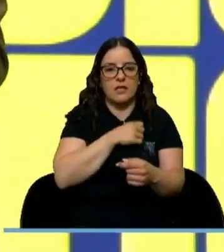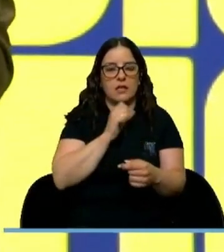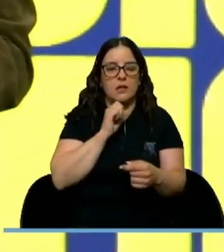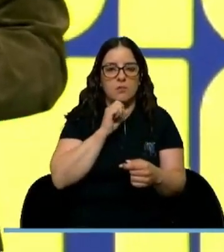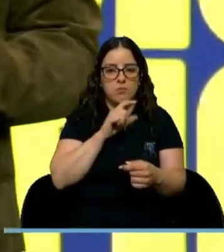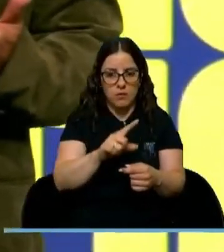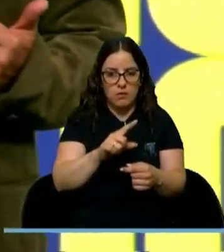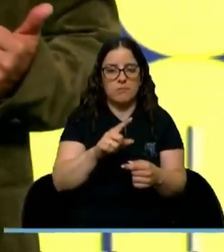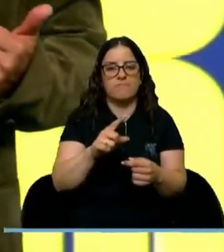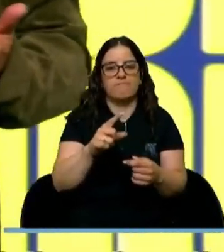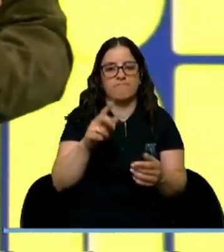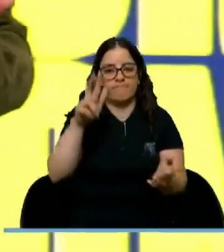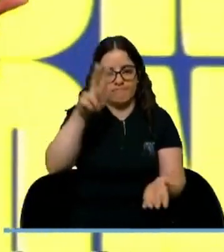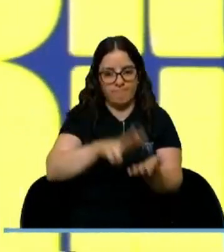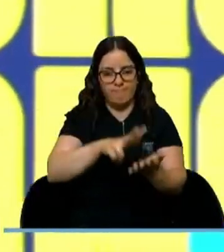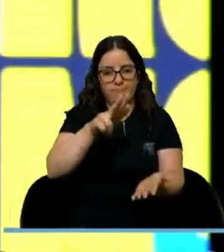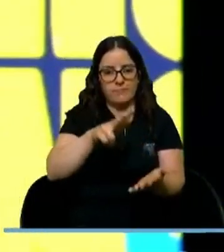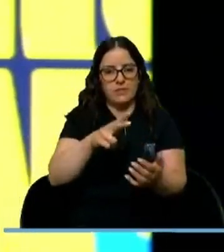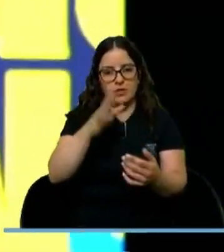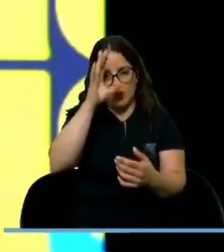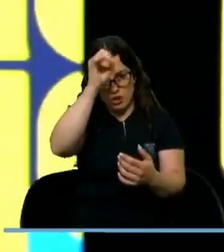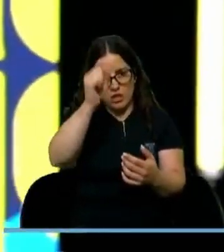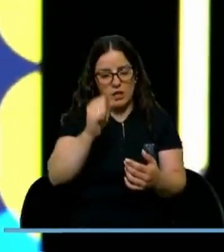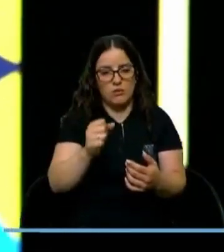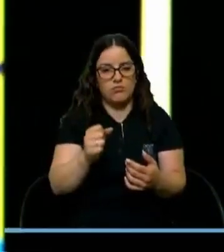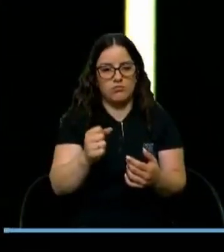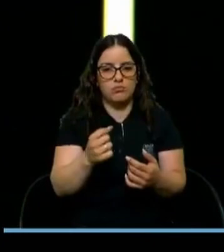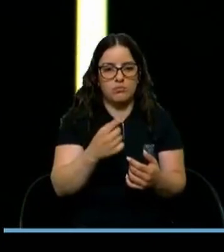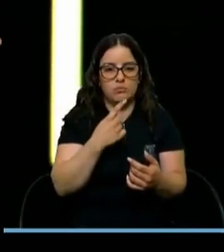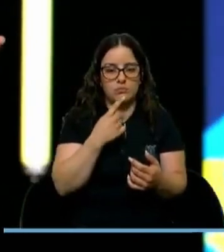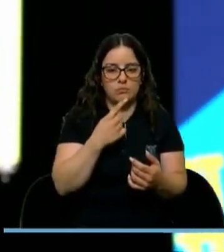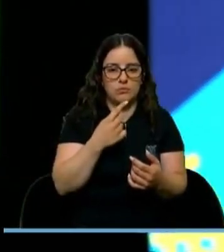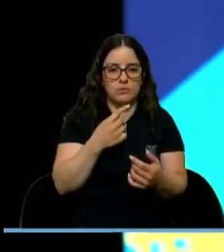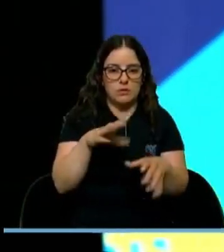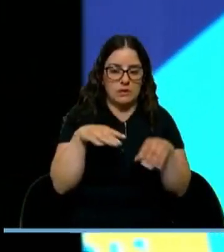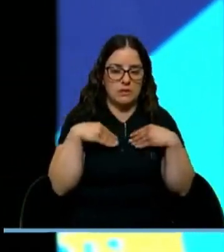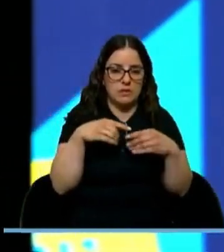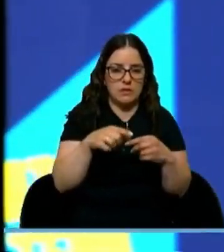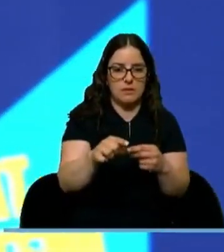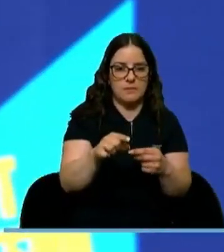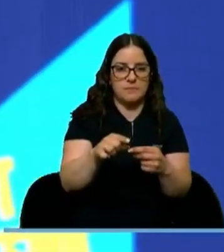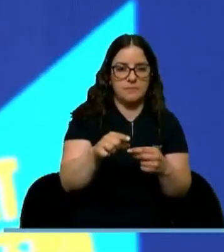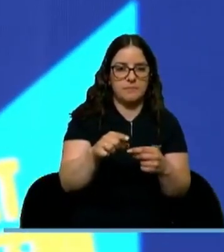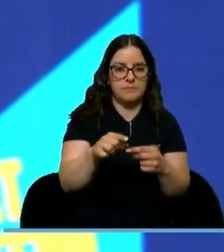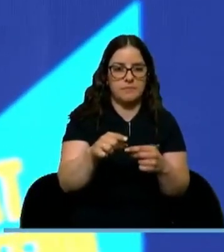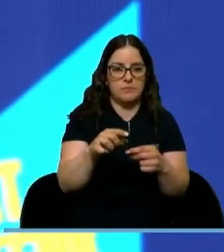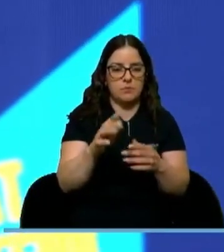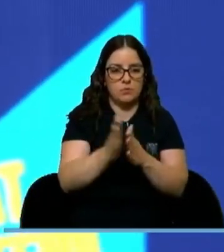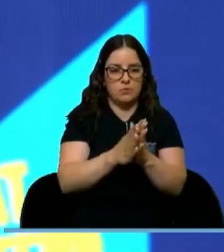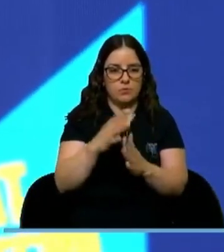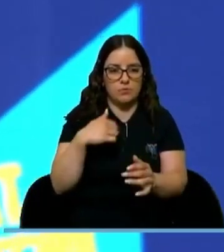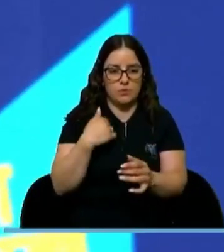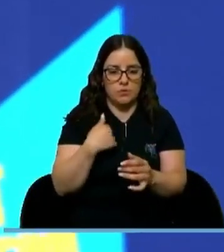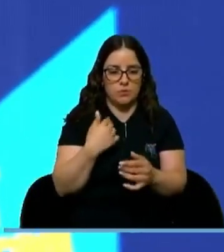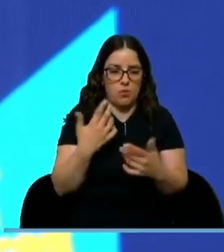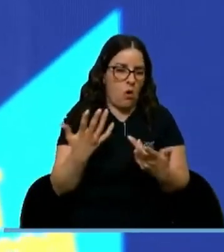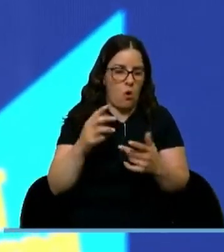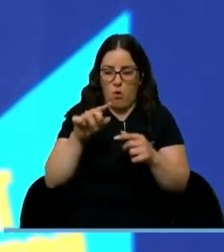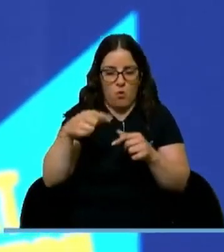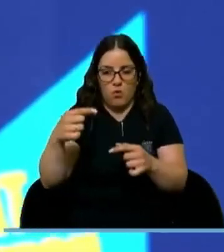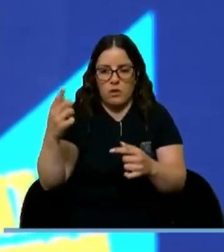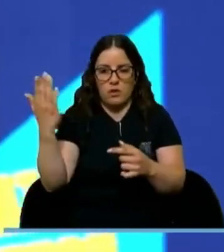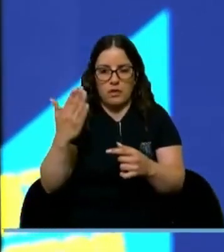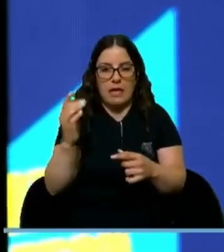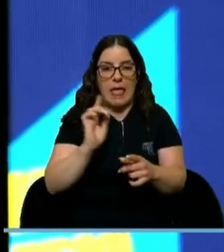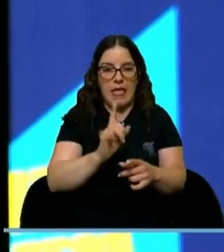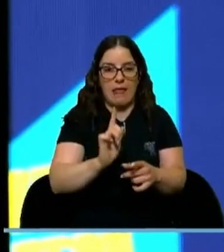como tal. Tal como o usufruto ou qualquer outro tipo de direito. Essa transformação vai ser a grande disrupção